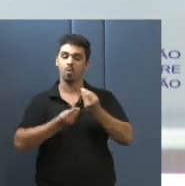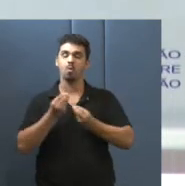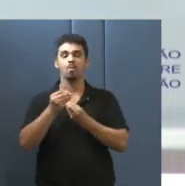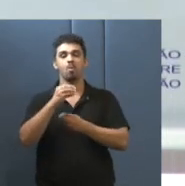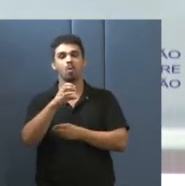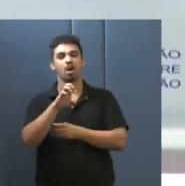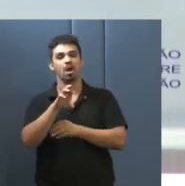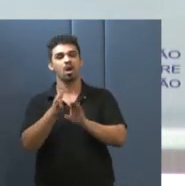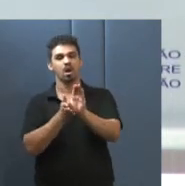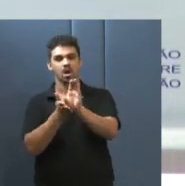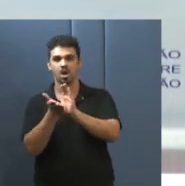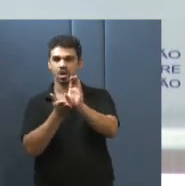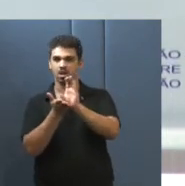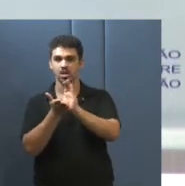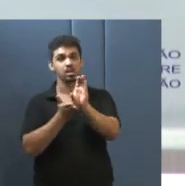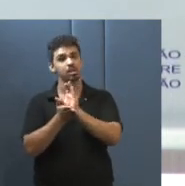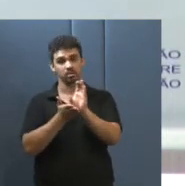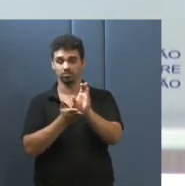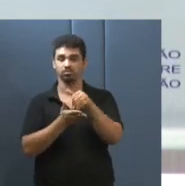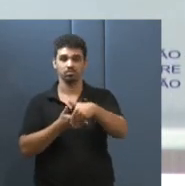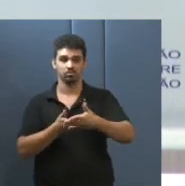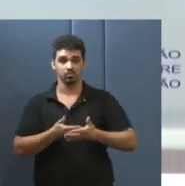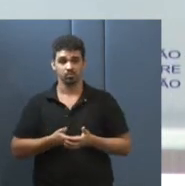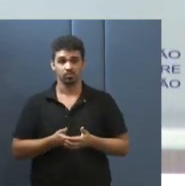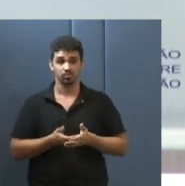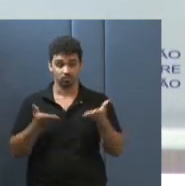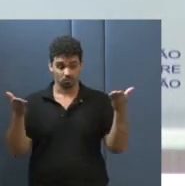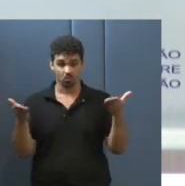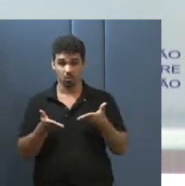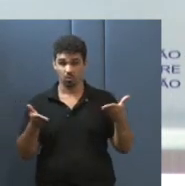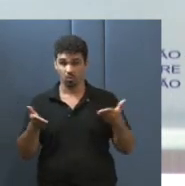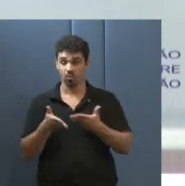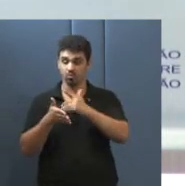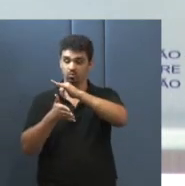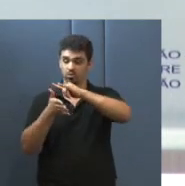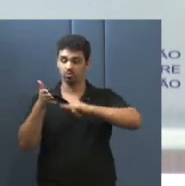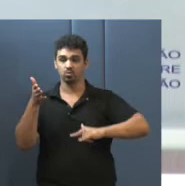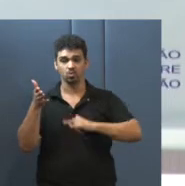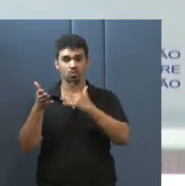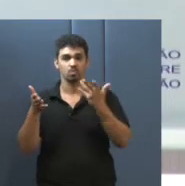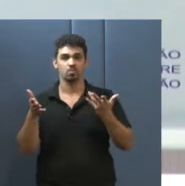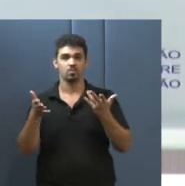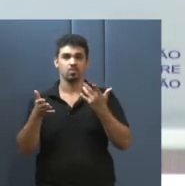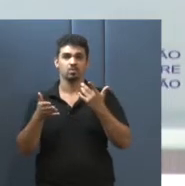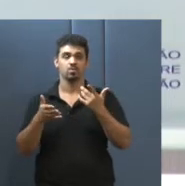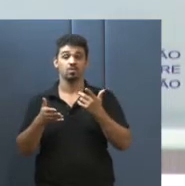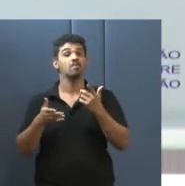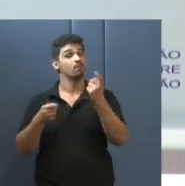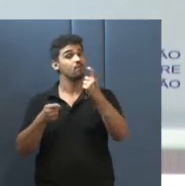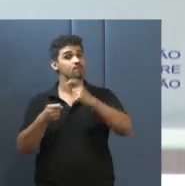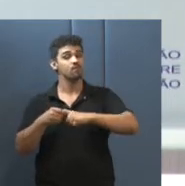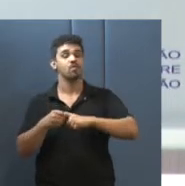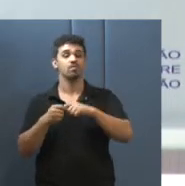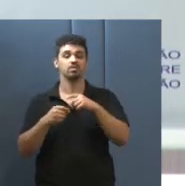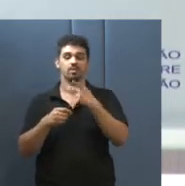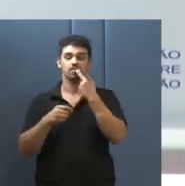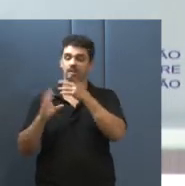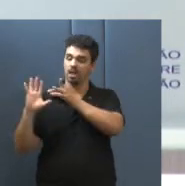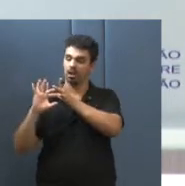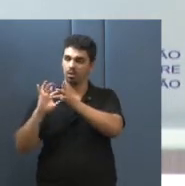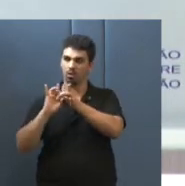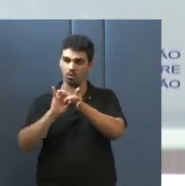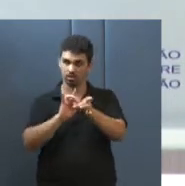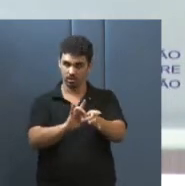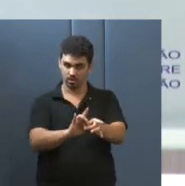em virtude dos atrasos ocorridos. Hoje, o nosso portfólio, só falar uma outra coisa, a gente volta a falar de contexto